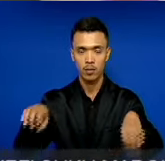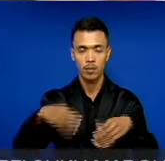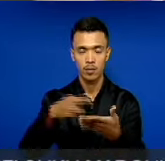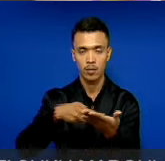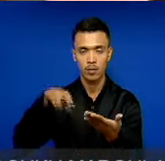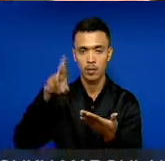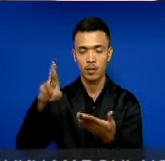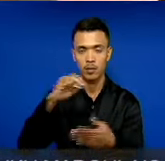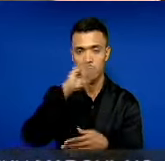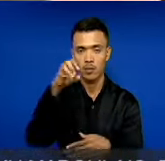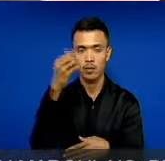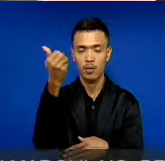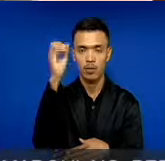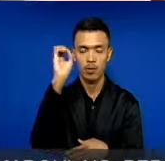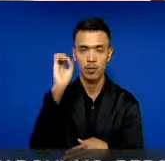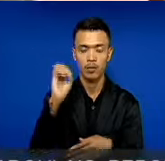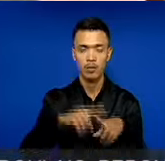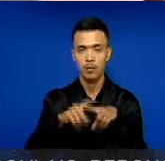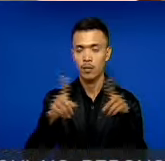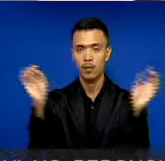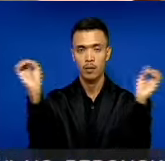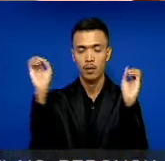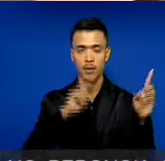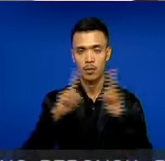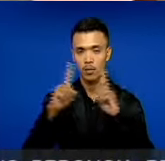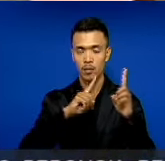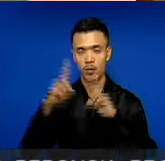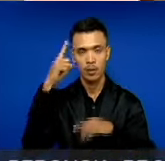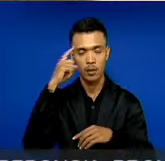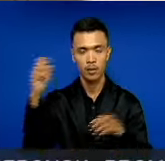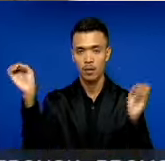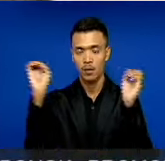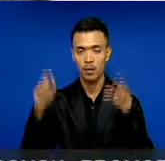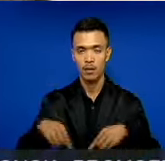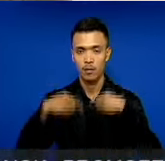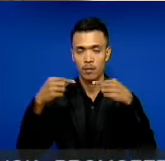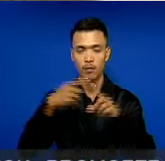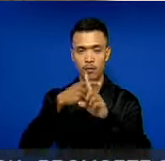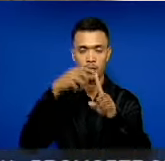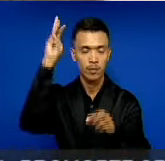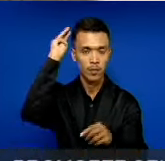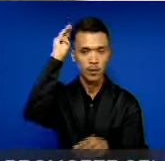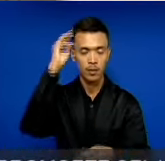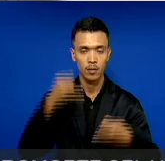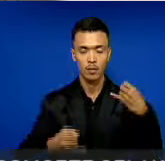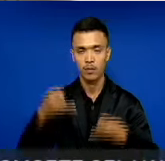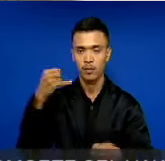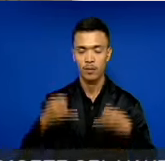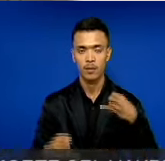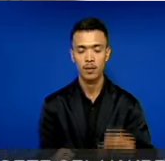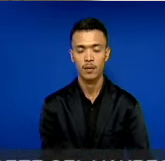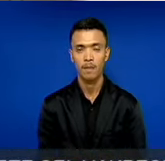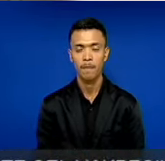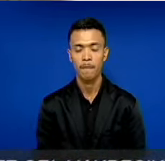Notariado, João Borges Martins, mas ela foi comentário também lá a autorização do ministro da Justiça. Manuel Guzmão, Domingos